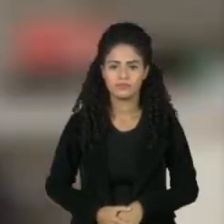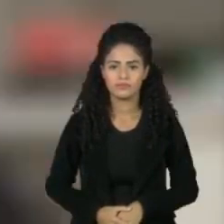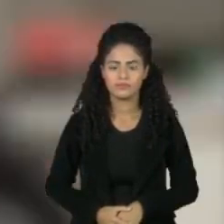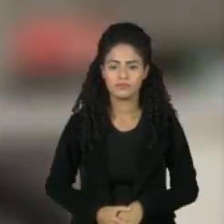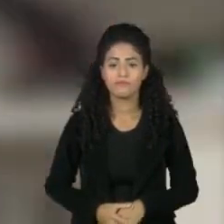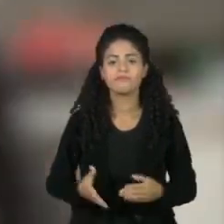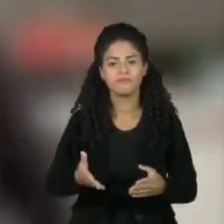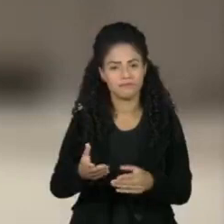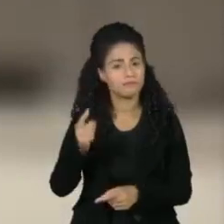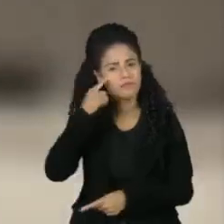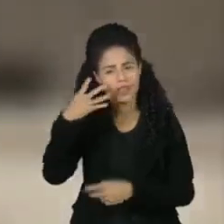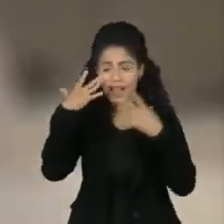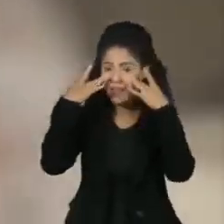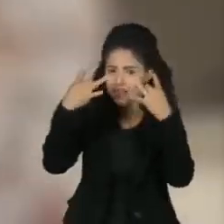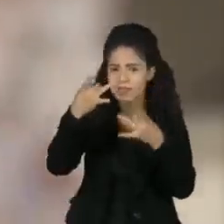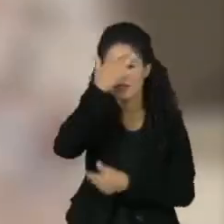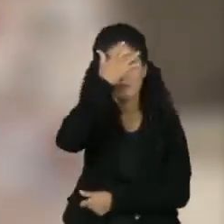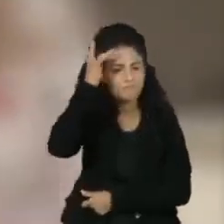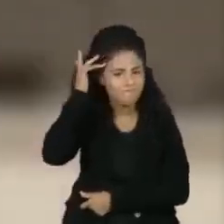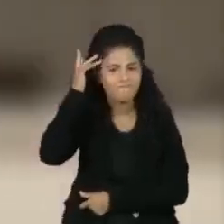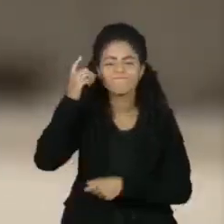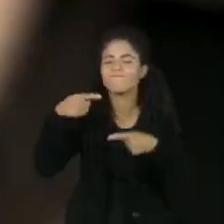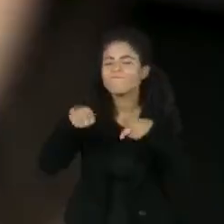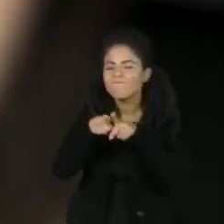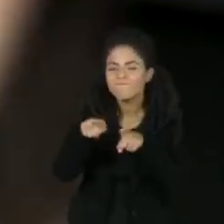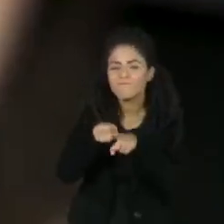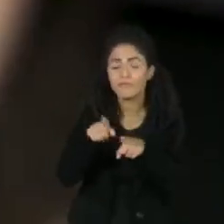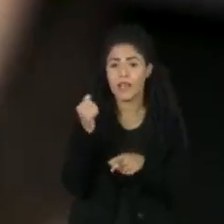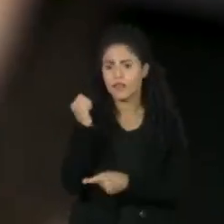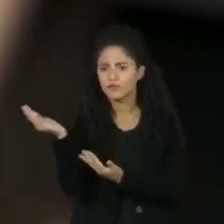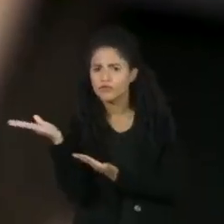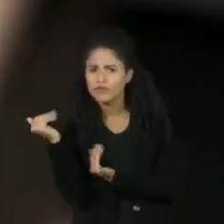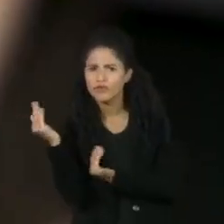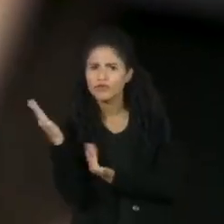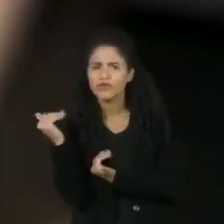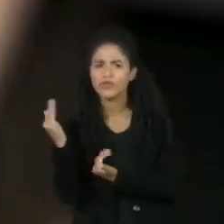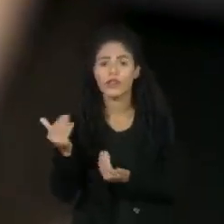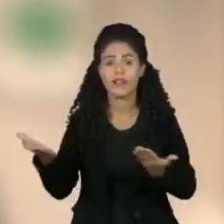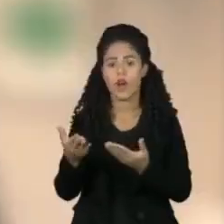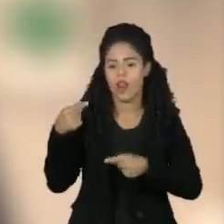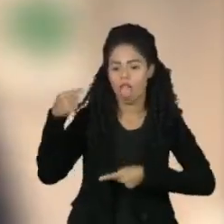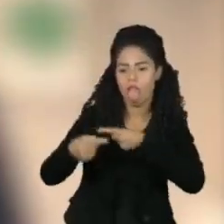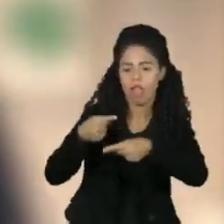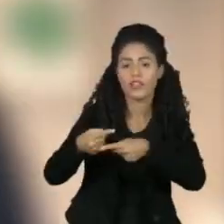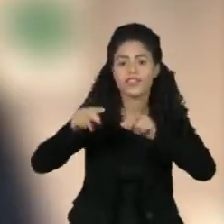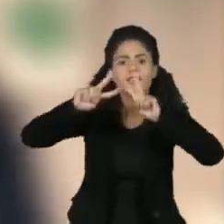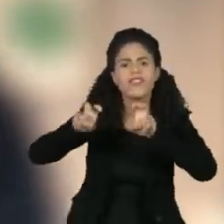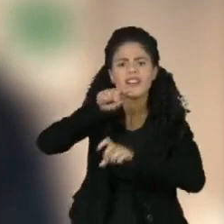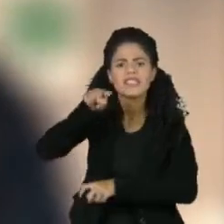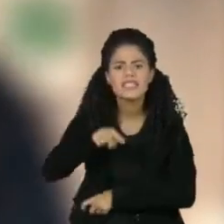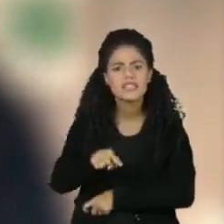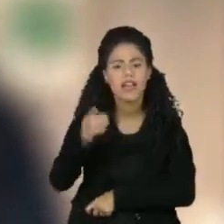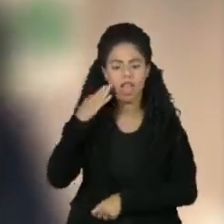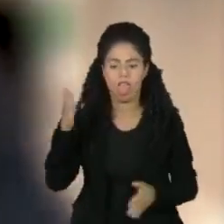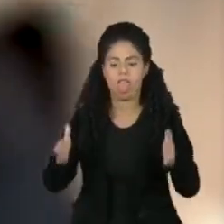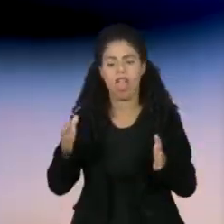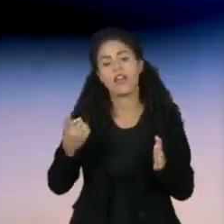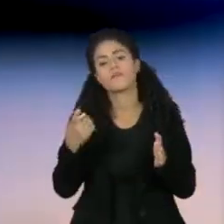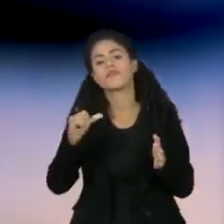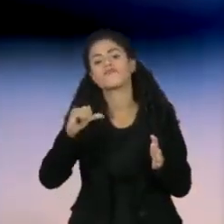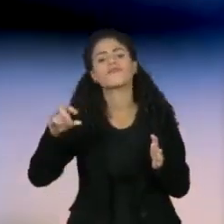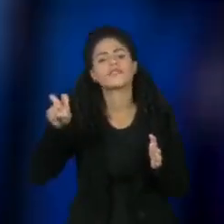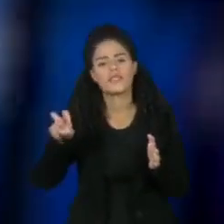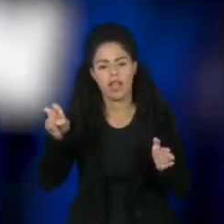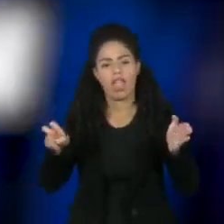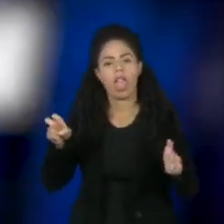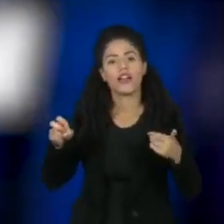Gatilhos que prendem a atenção das pessoas e, principalmente, dos jovens da chamada geração Z. Aqueles nascidos entre